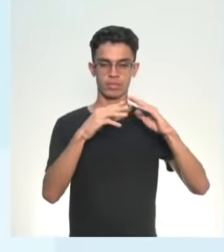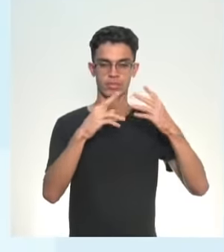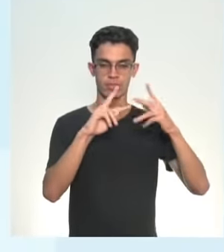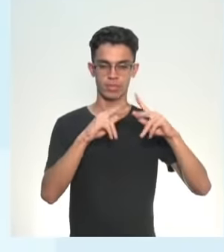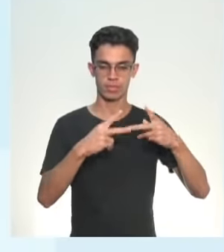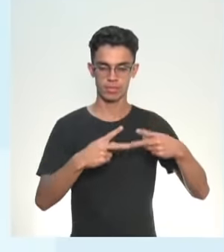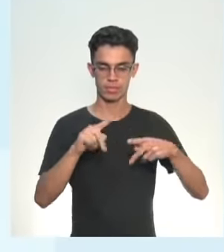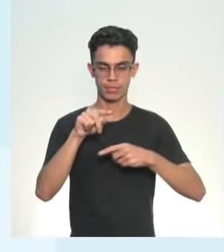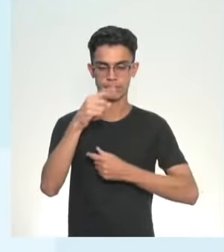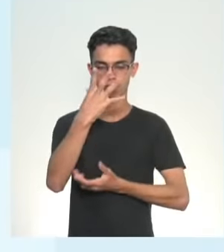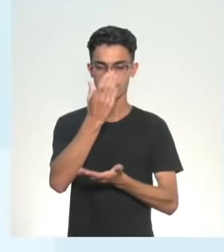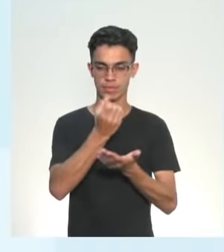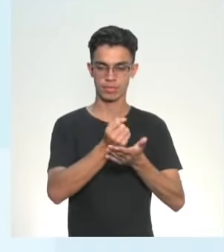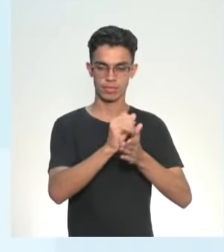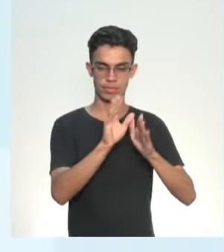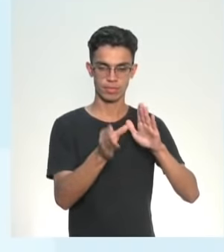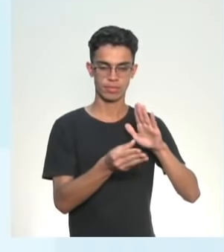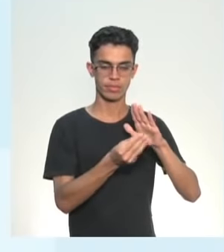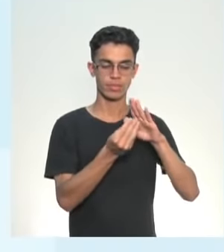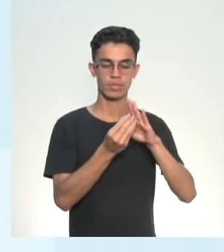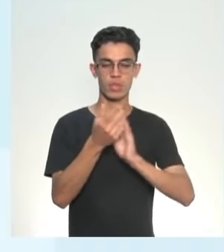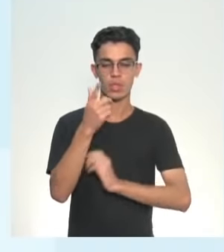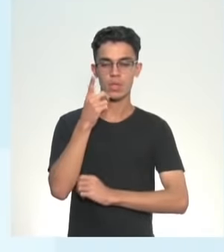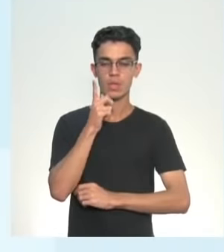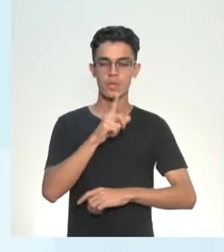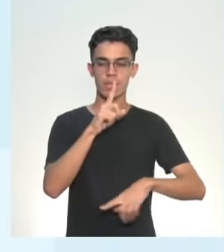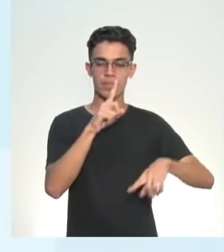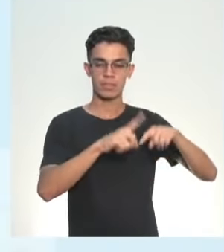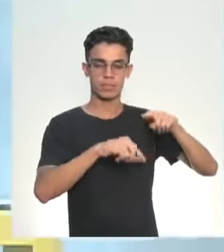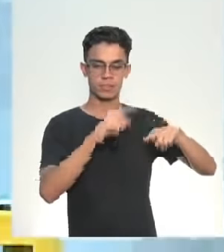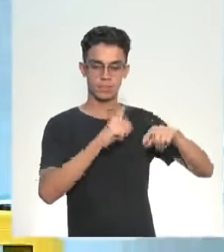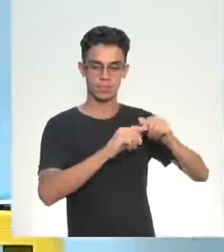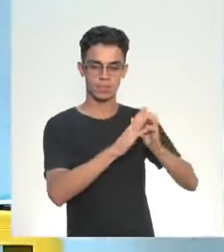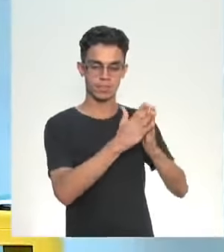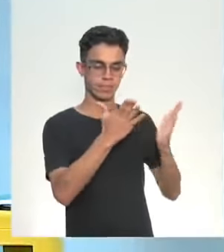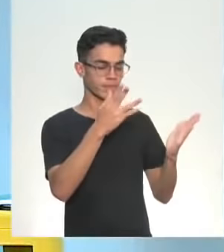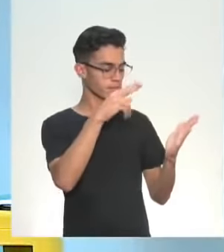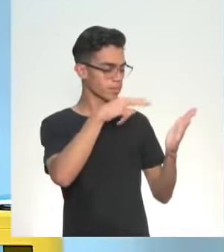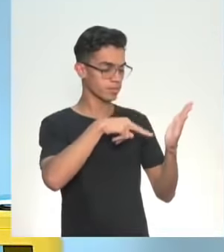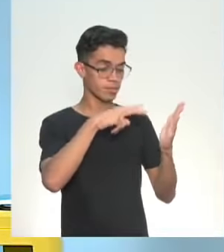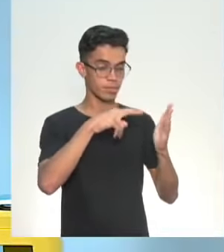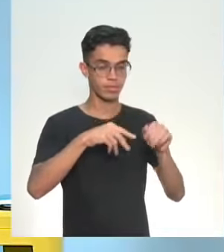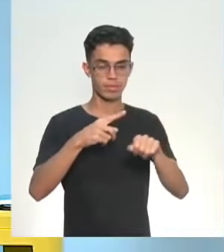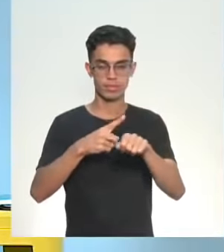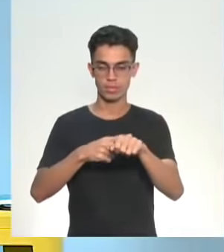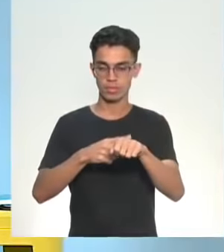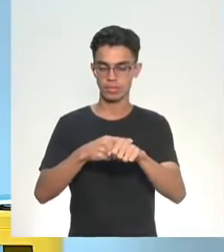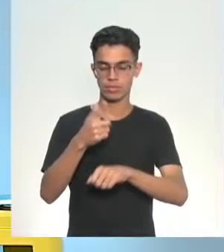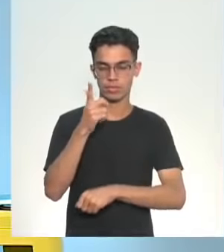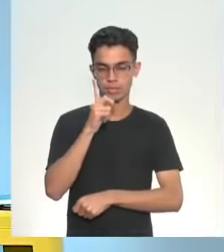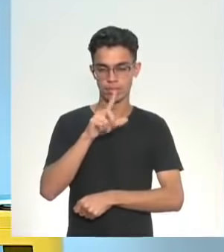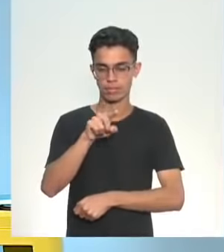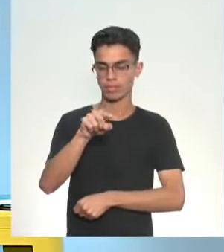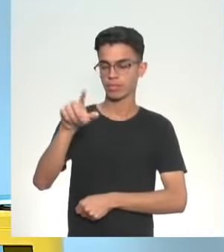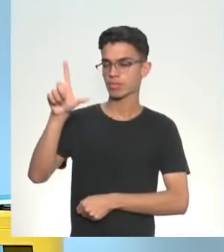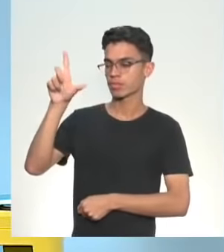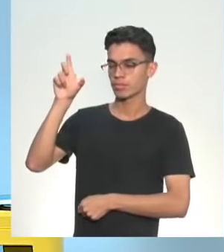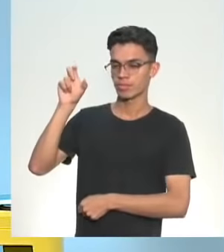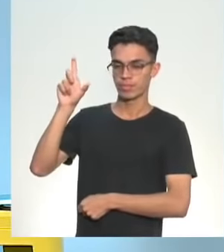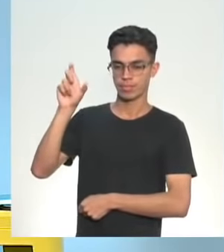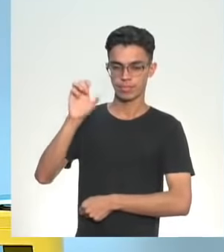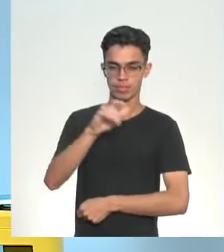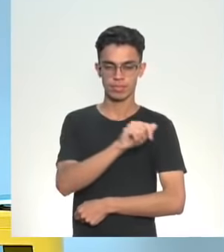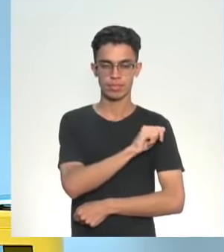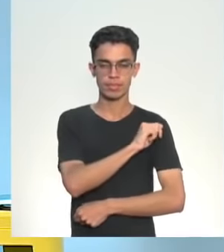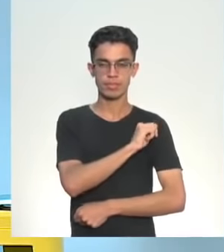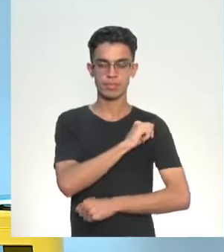depois que você baixar aula no e você pode acessar todo este material já deu o tempo de dar aí o print usar o